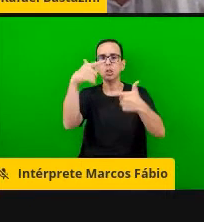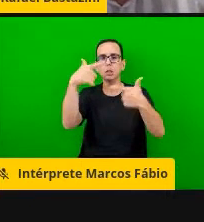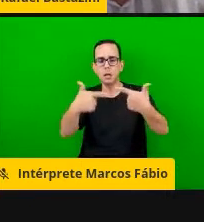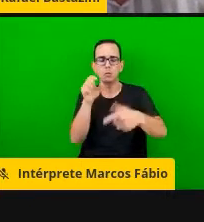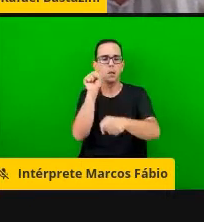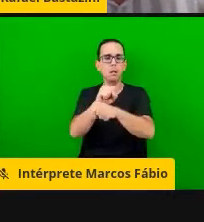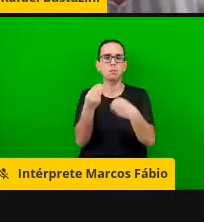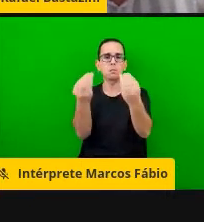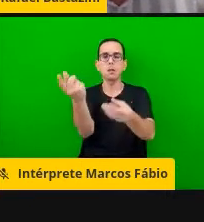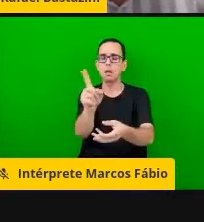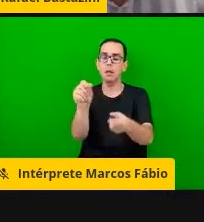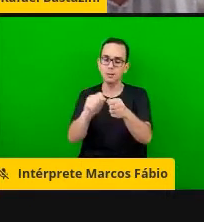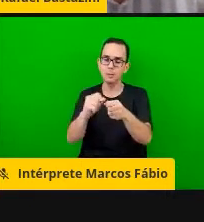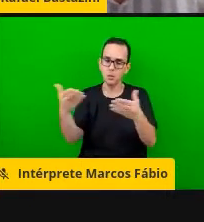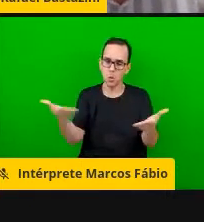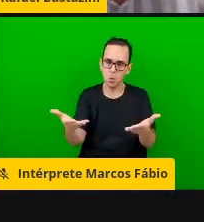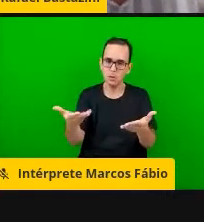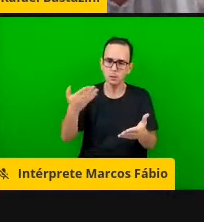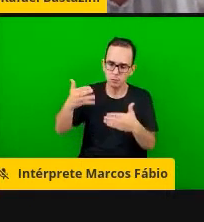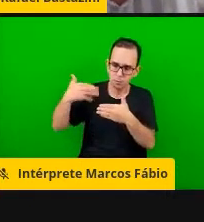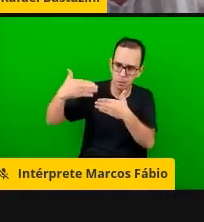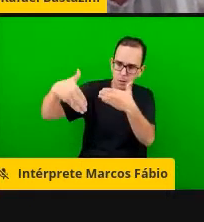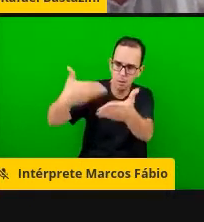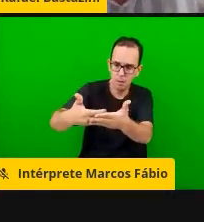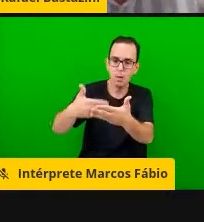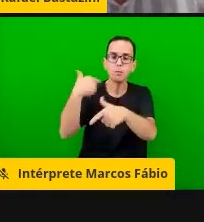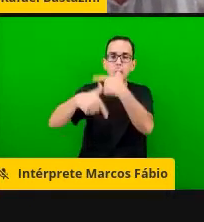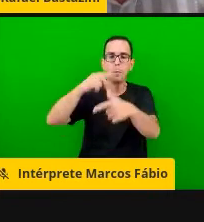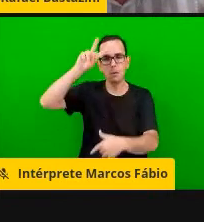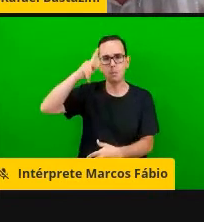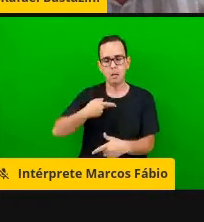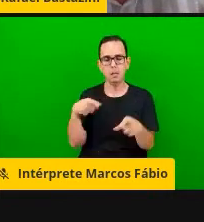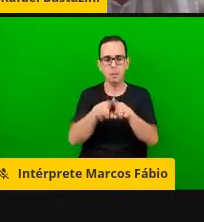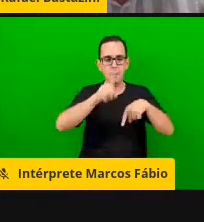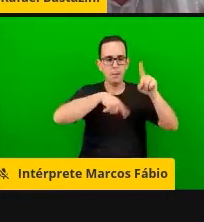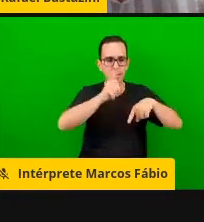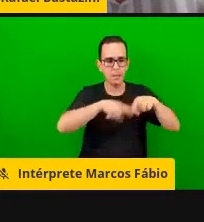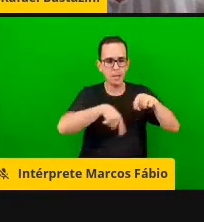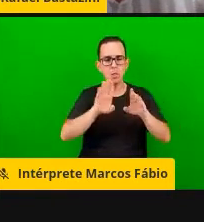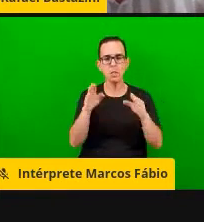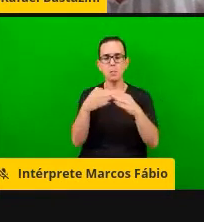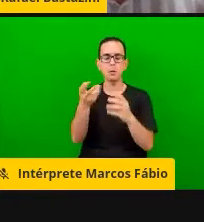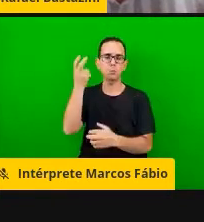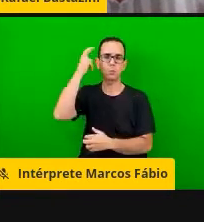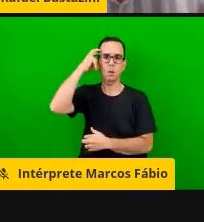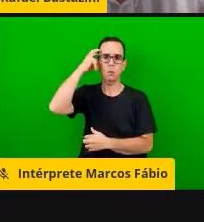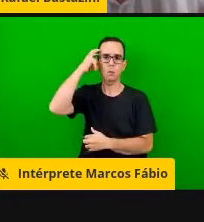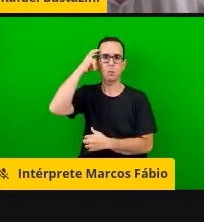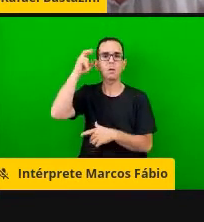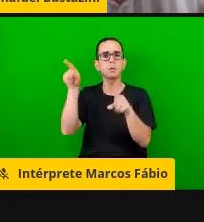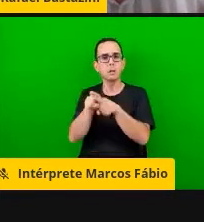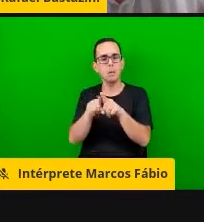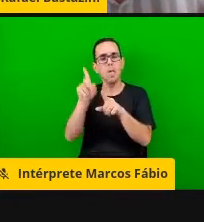construída hoje, no atual período histórico, pelo trabalho humano, tanto material quanto intelectual, e assim produzida,